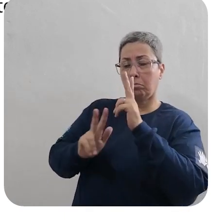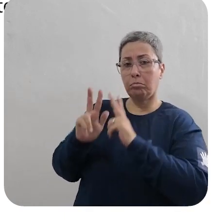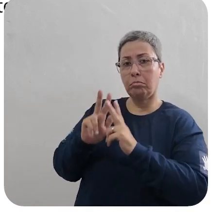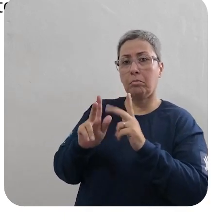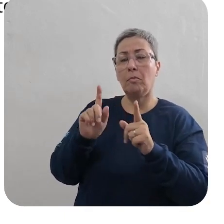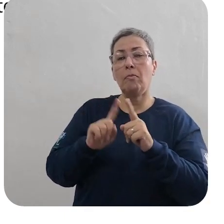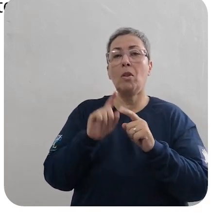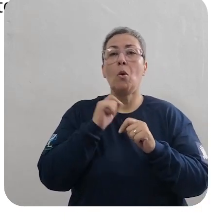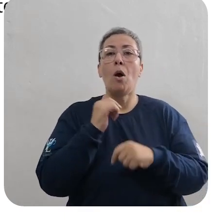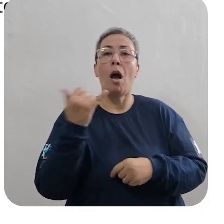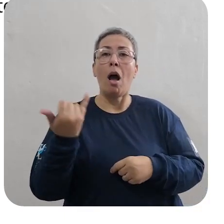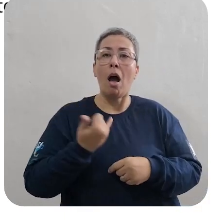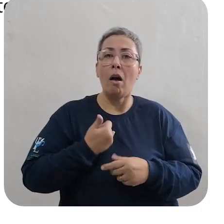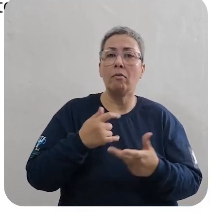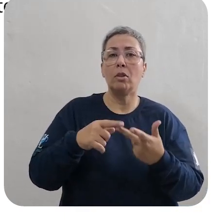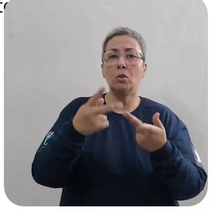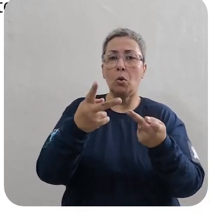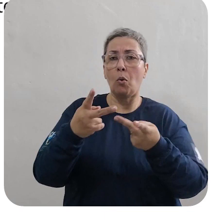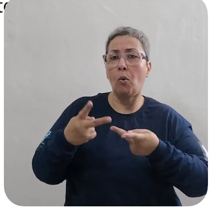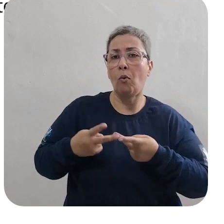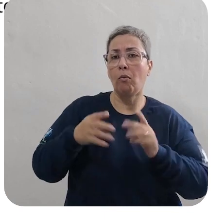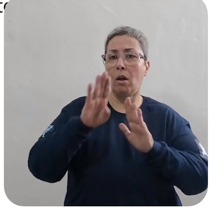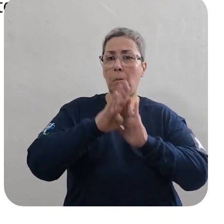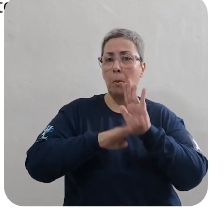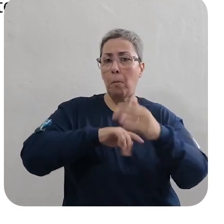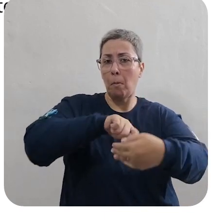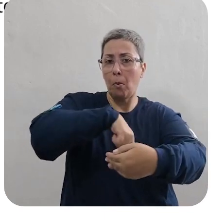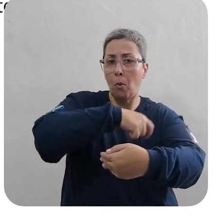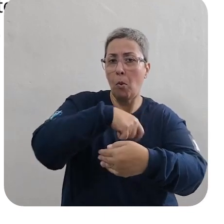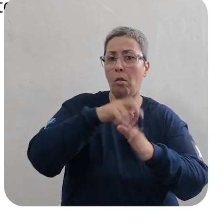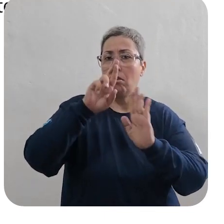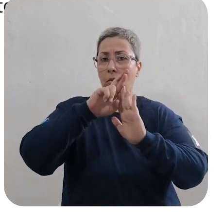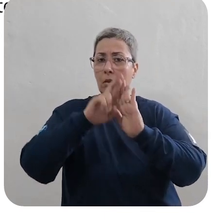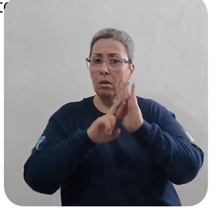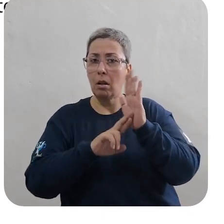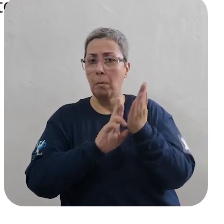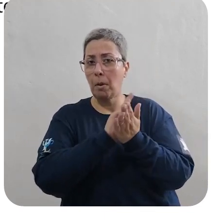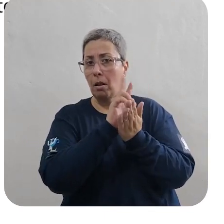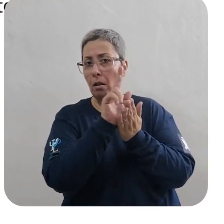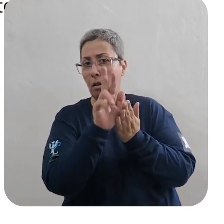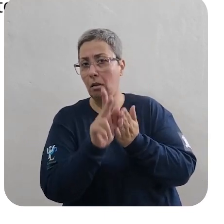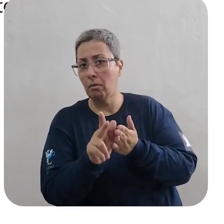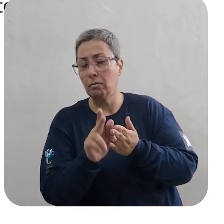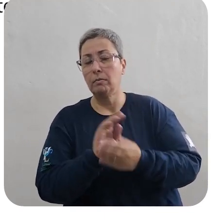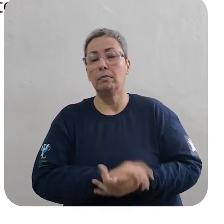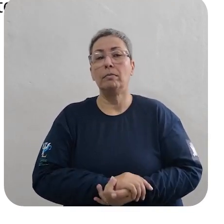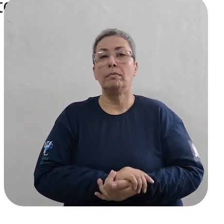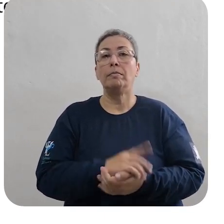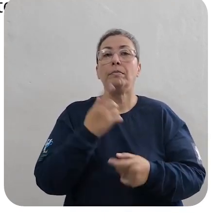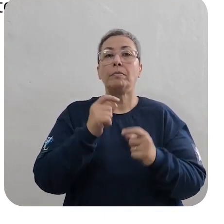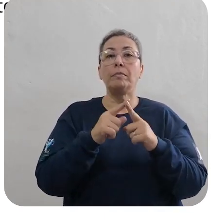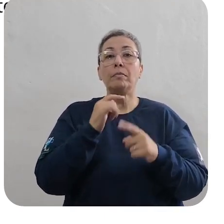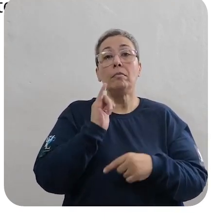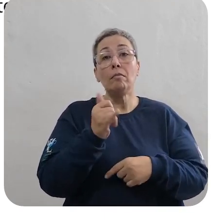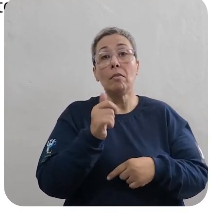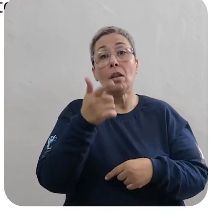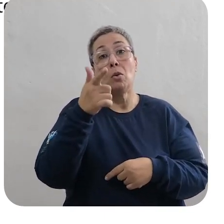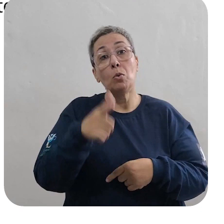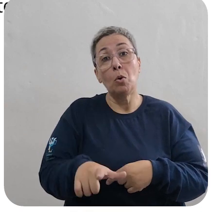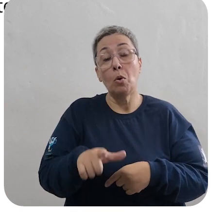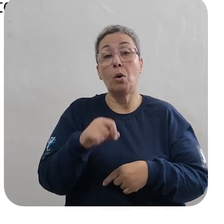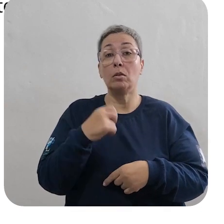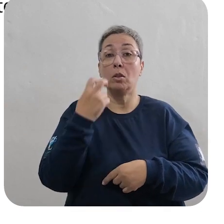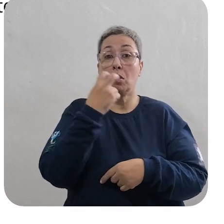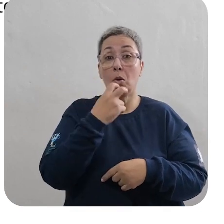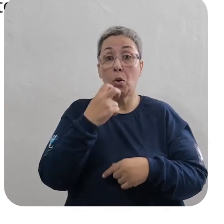professor, avisos, convites, receitas, regras e etc. Recontar